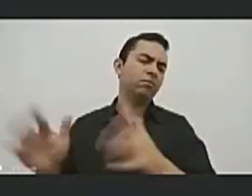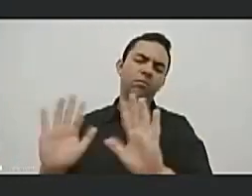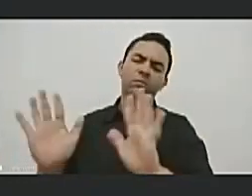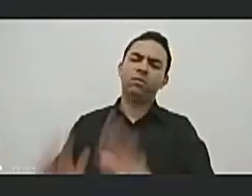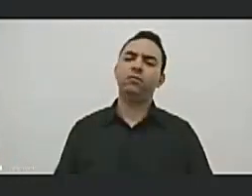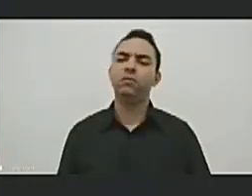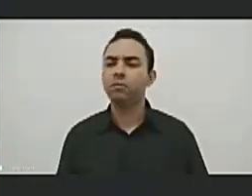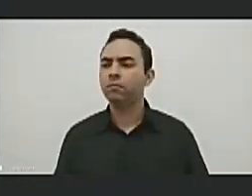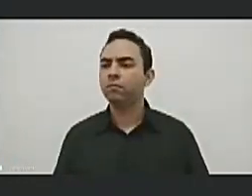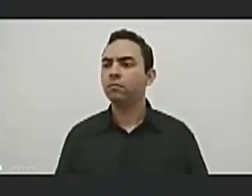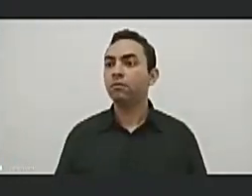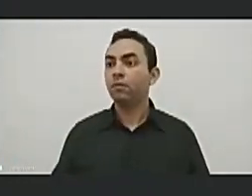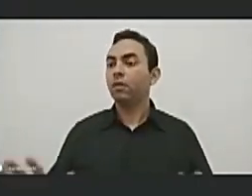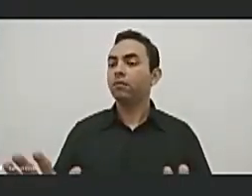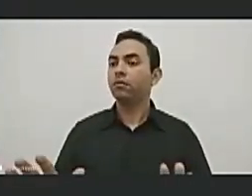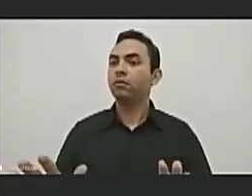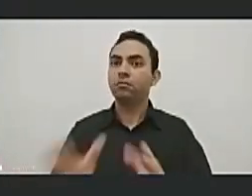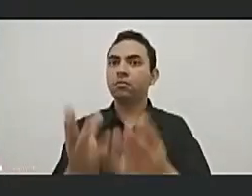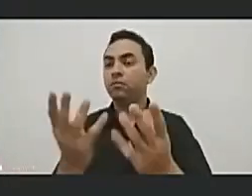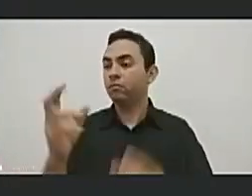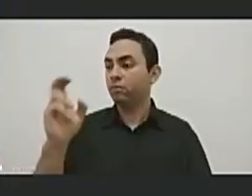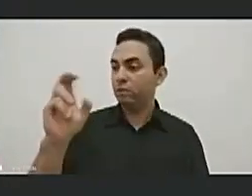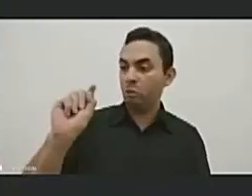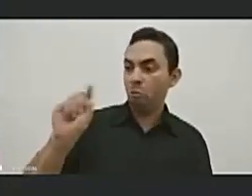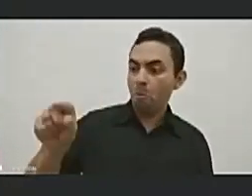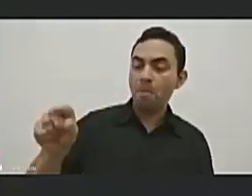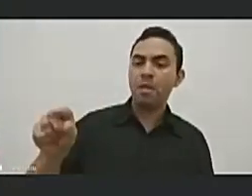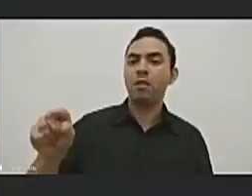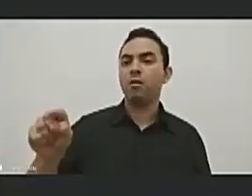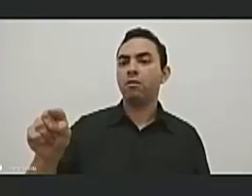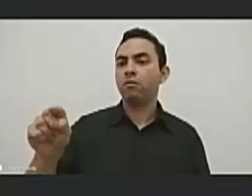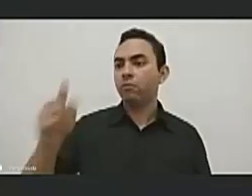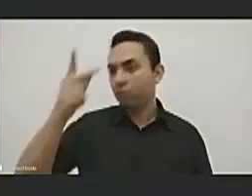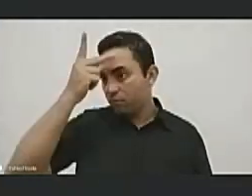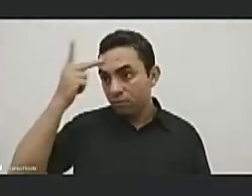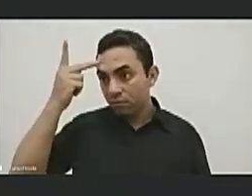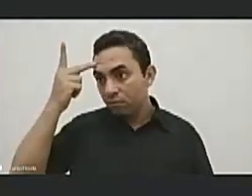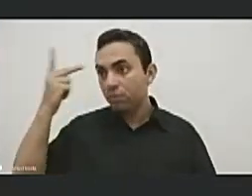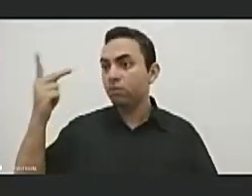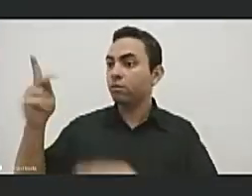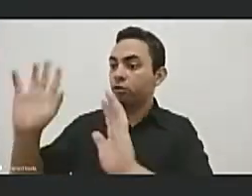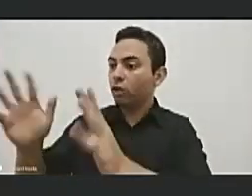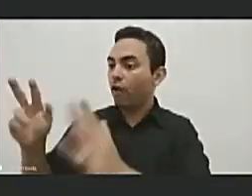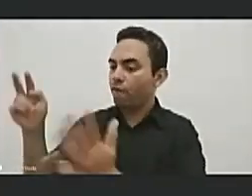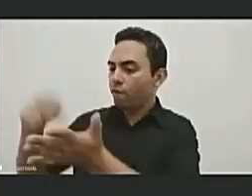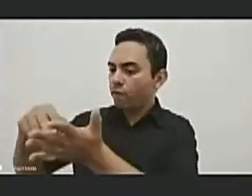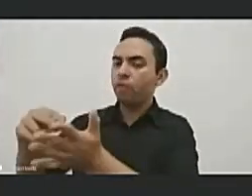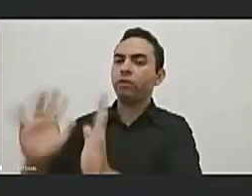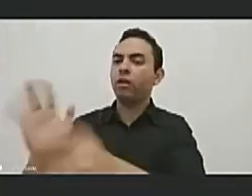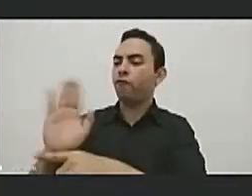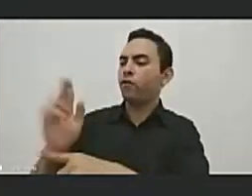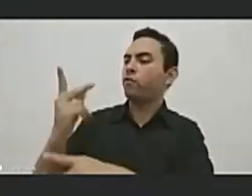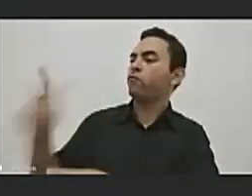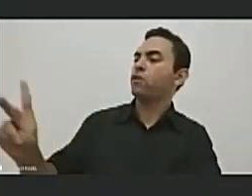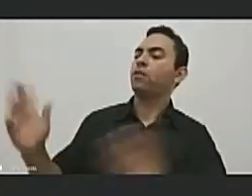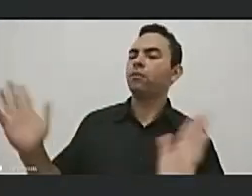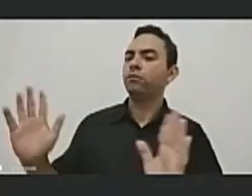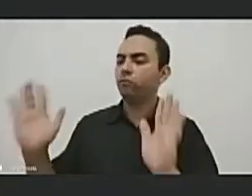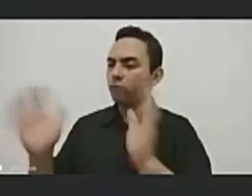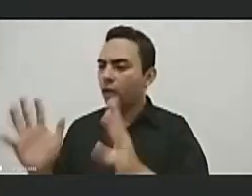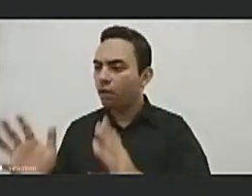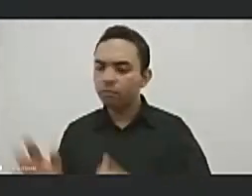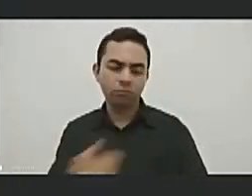tuas 5000 visualizações pode denegrir alguém que luta tanto são 4 anos de